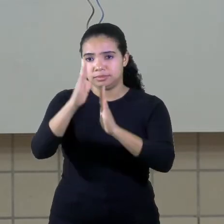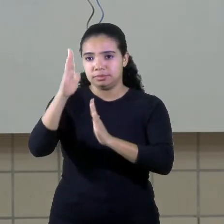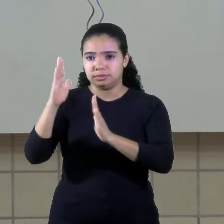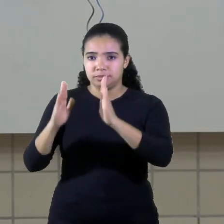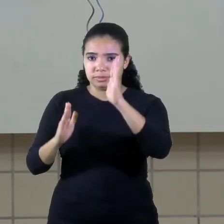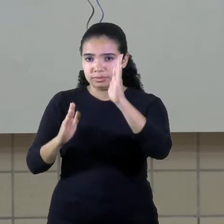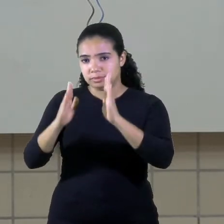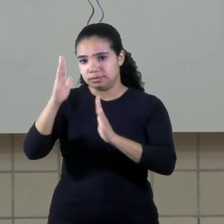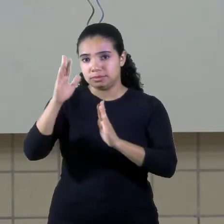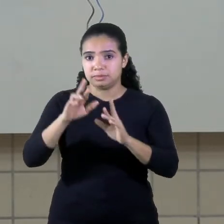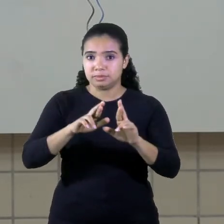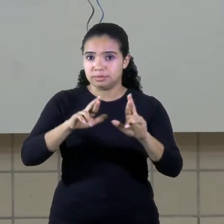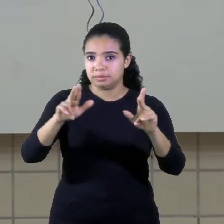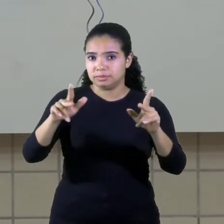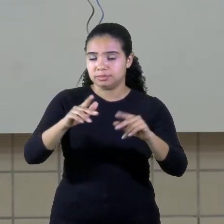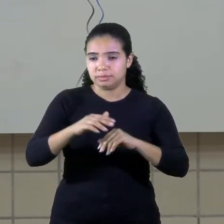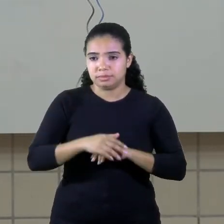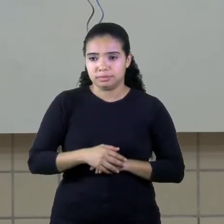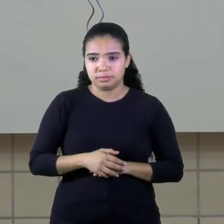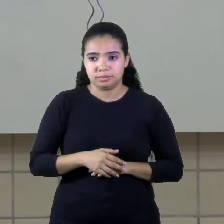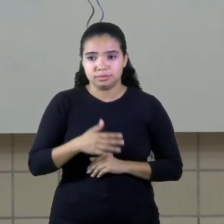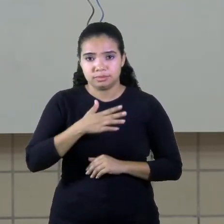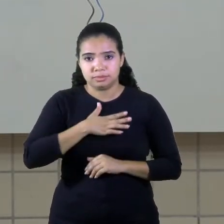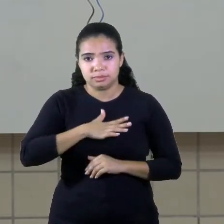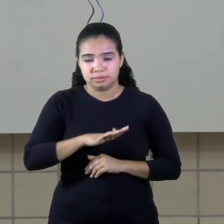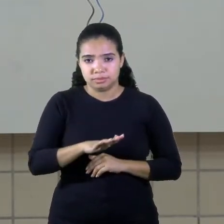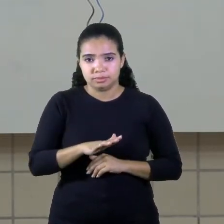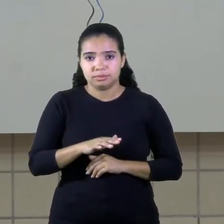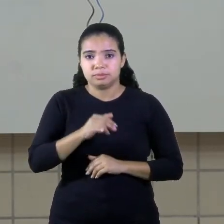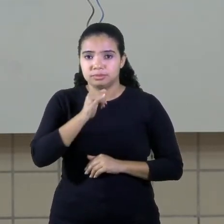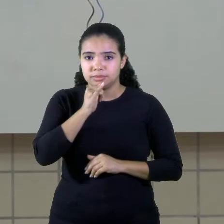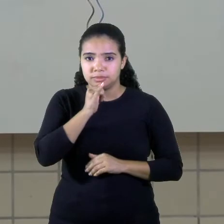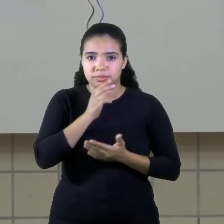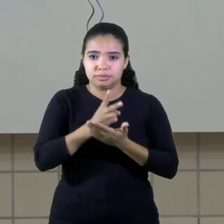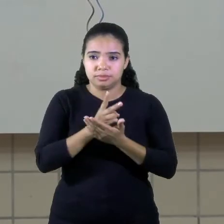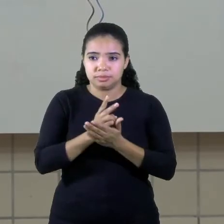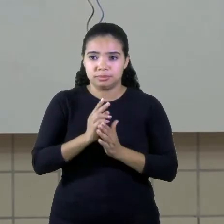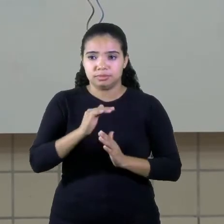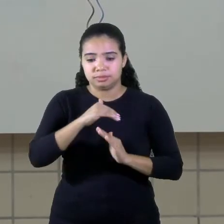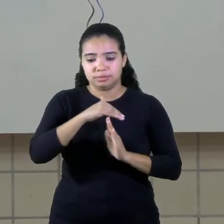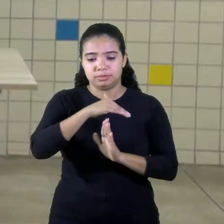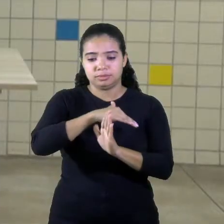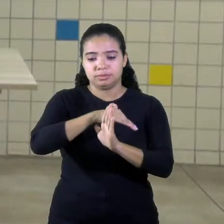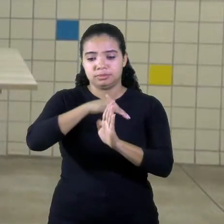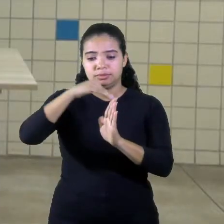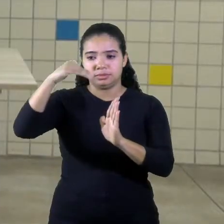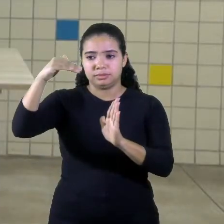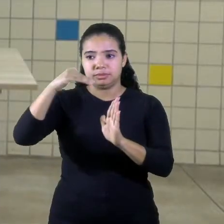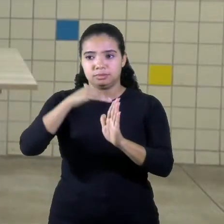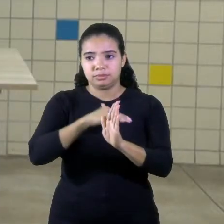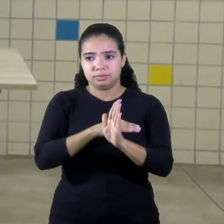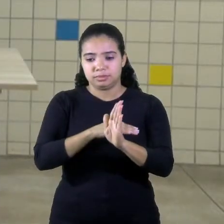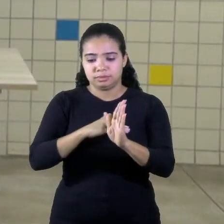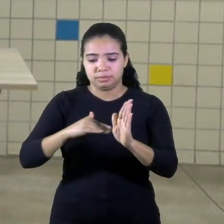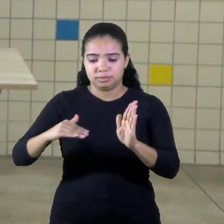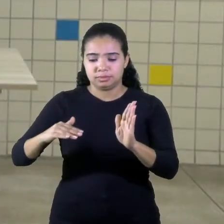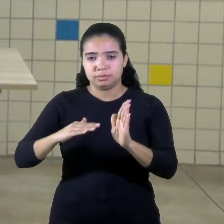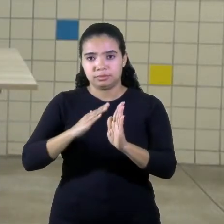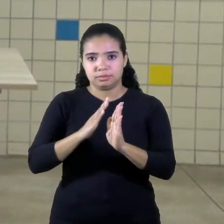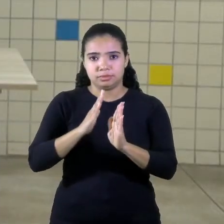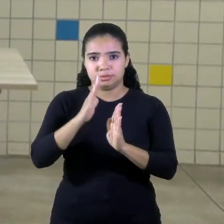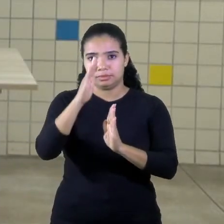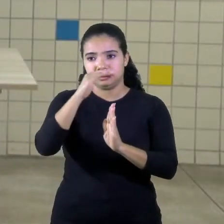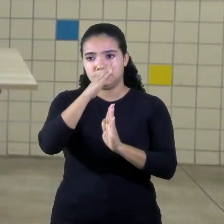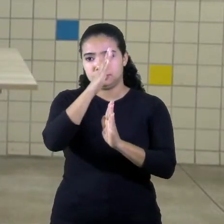posição diferente. Eu não gosto de trabalhar com exemplos sempre na mesma posição, porque te leva a deduzir que aquele teorema